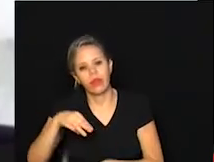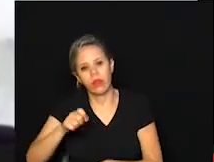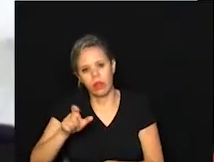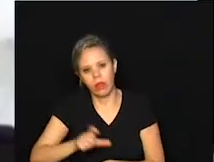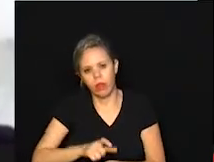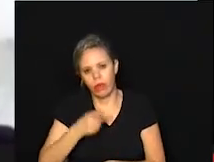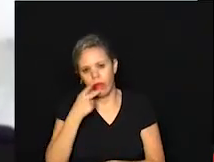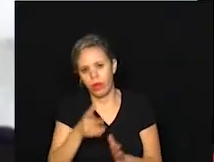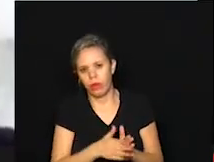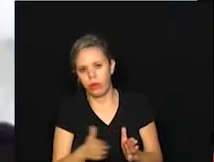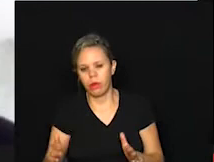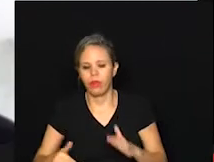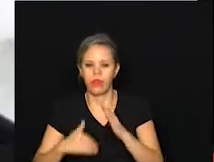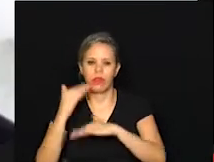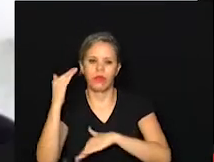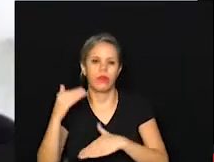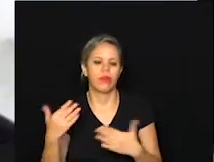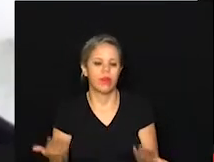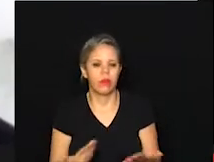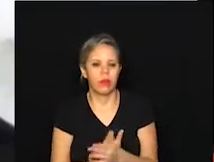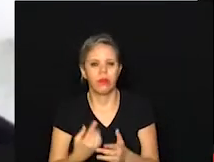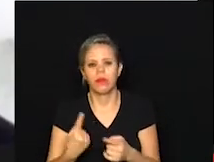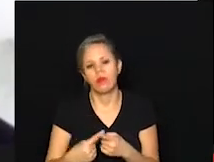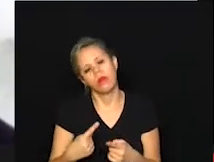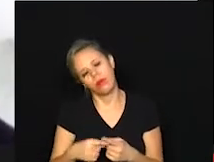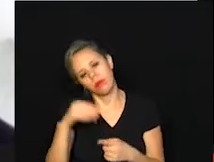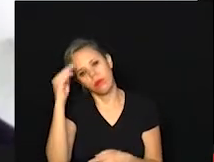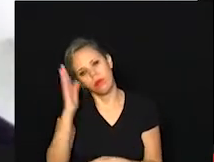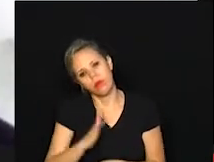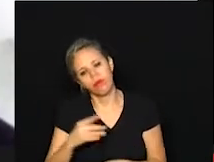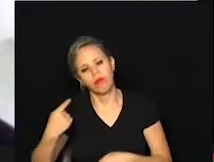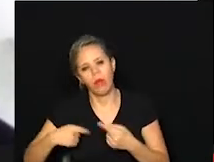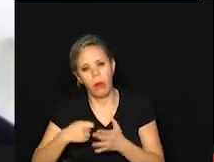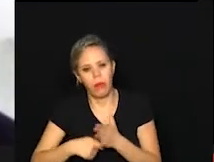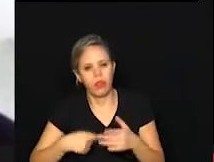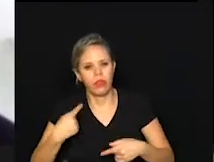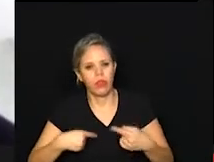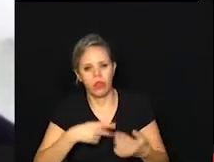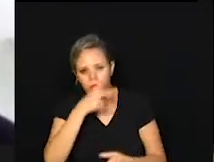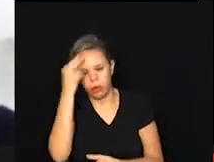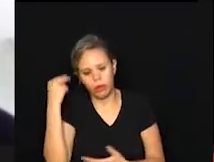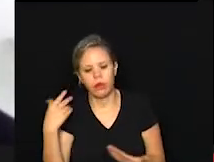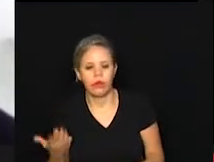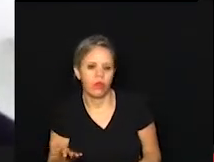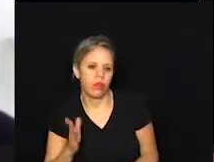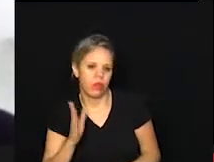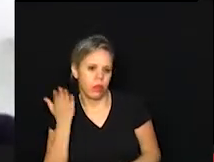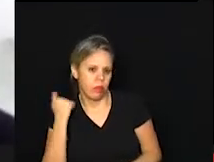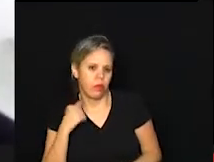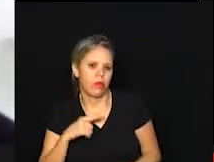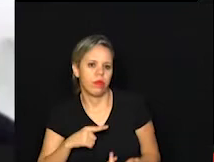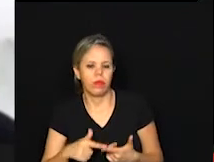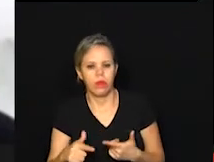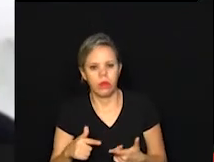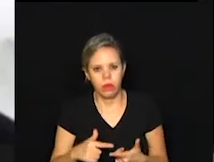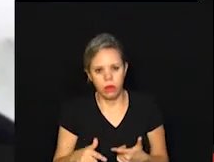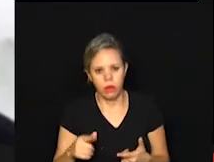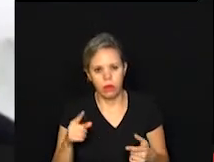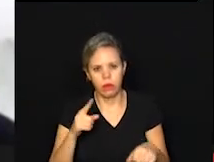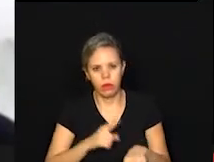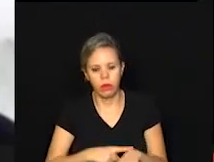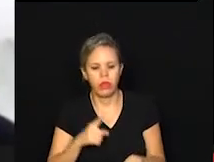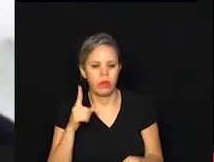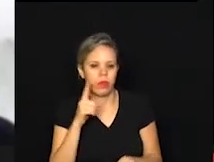teve aí um período de avanços, até do ponto de vista nacional de políticas públicas, mas a gente sabia que a gente está também num momento aí